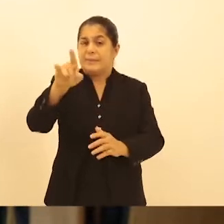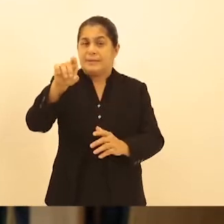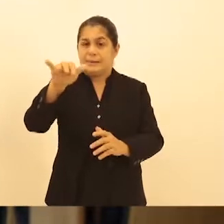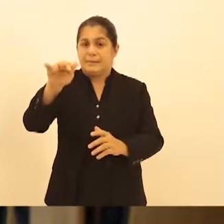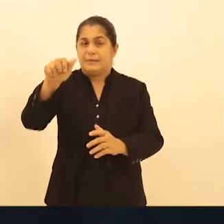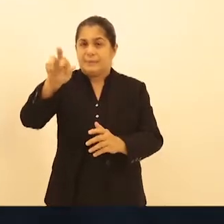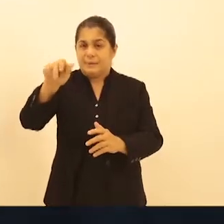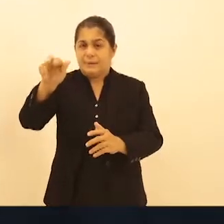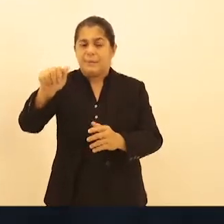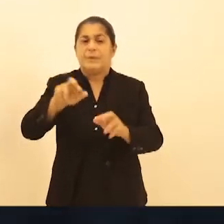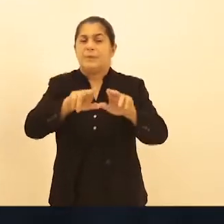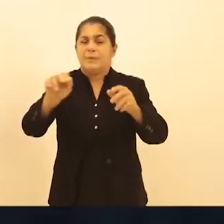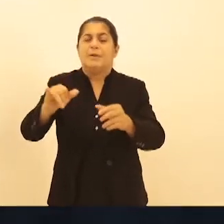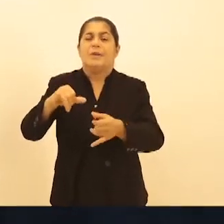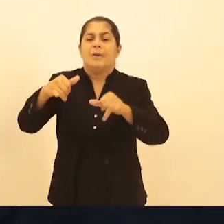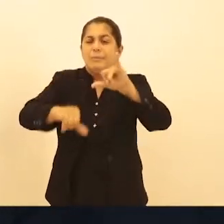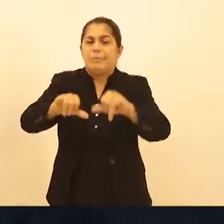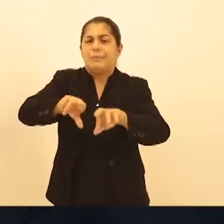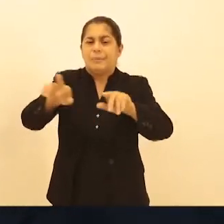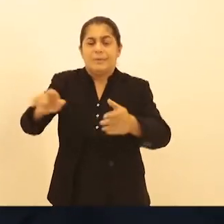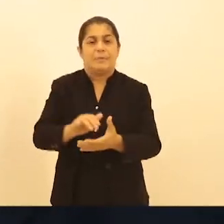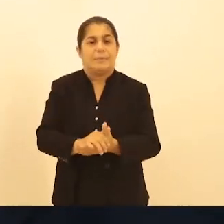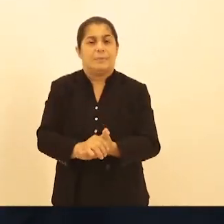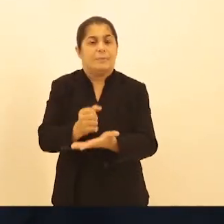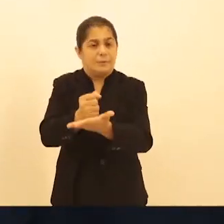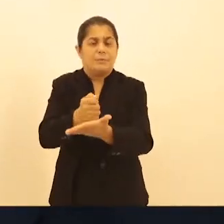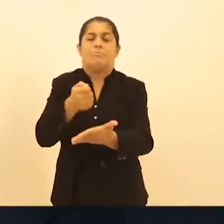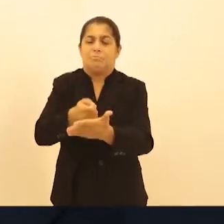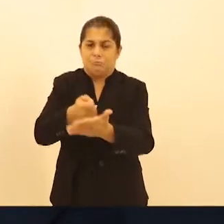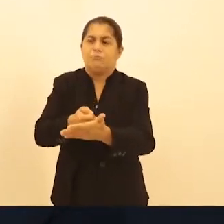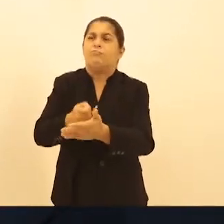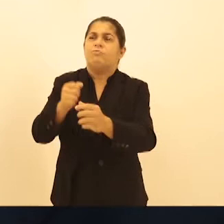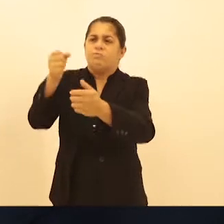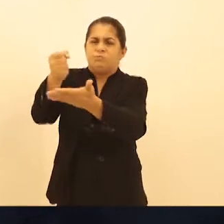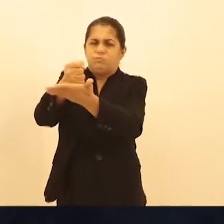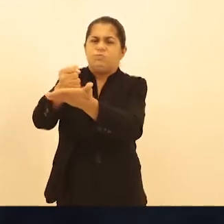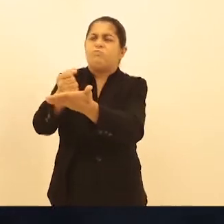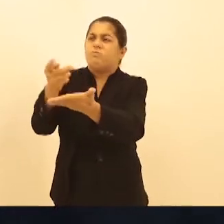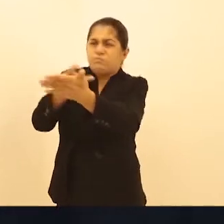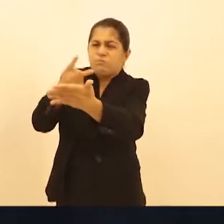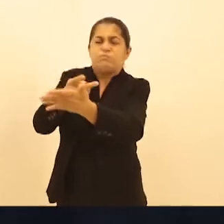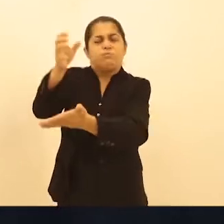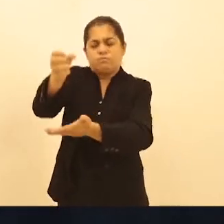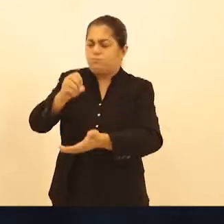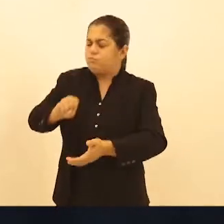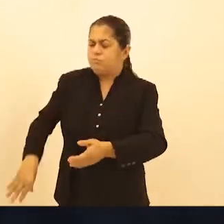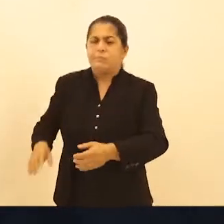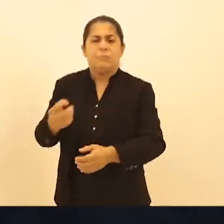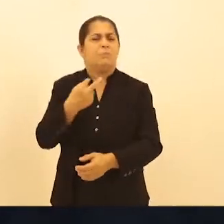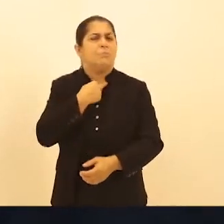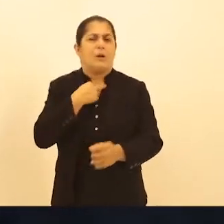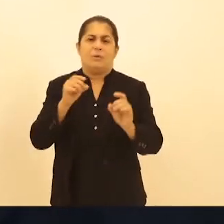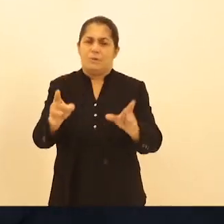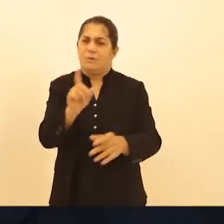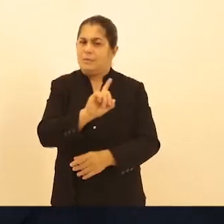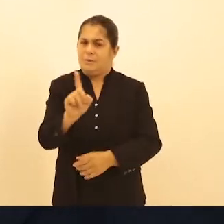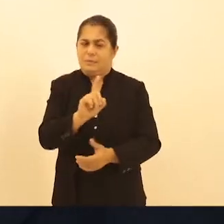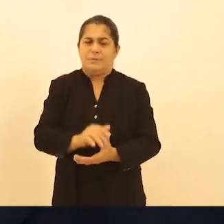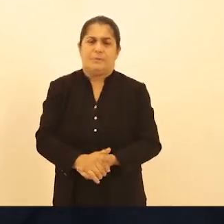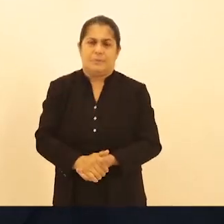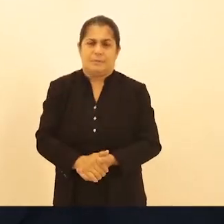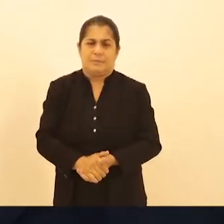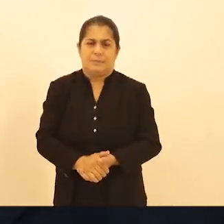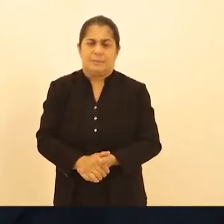medicamentos o dever da farmácia retirar o produto para que não possa ser mais comercializado e subsequentemente entregará a